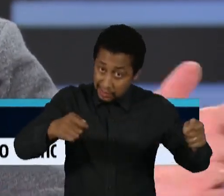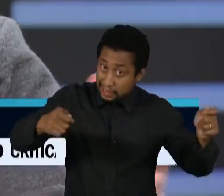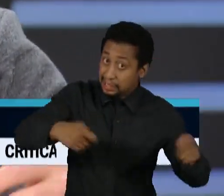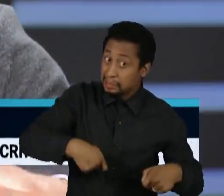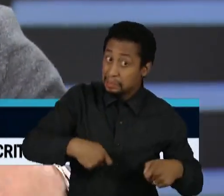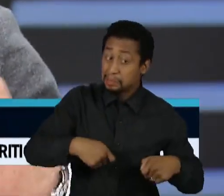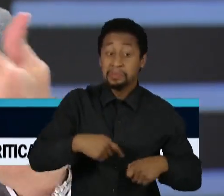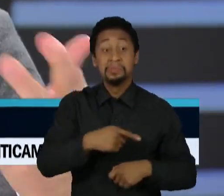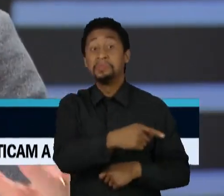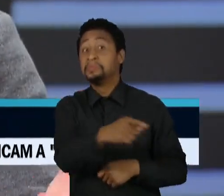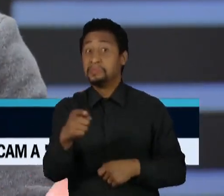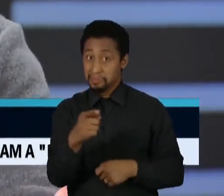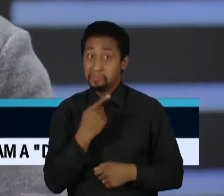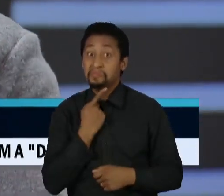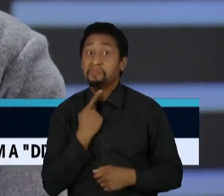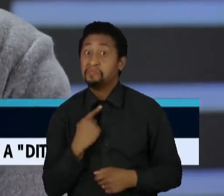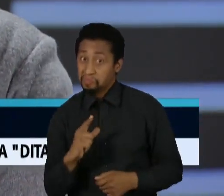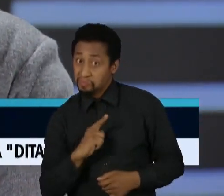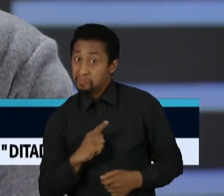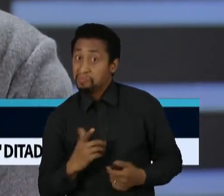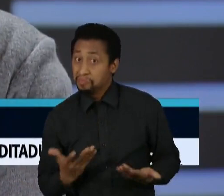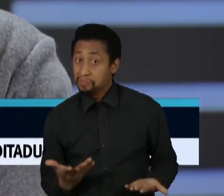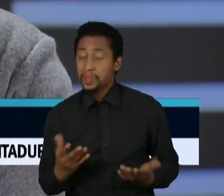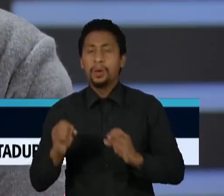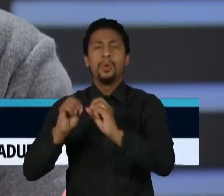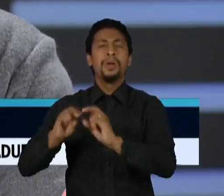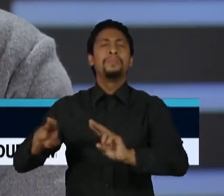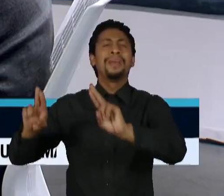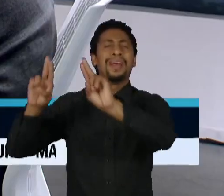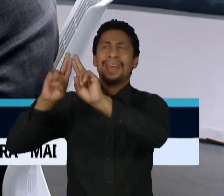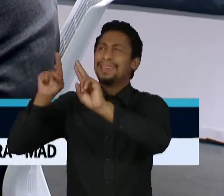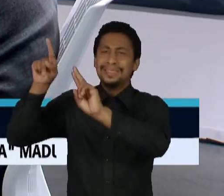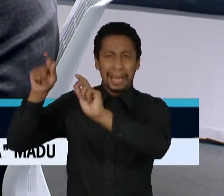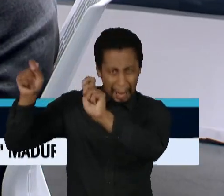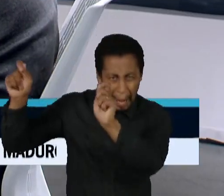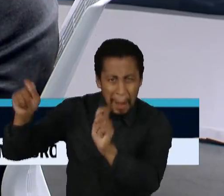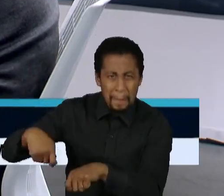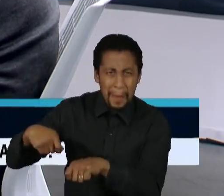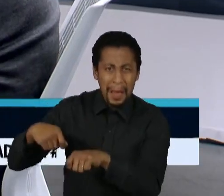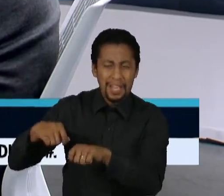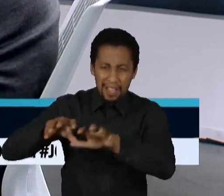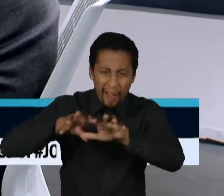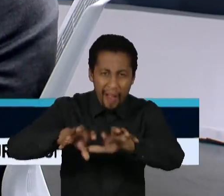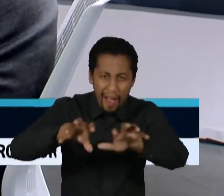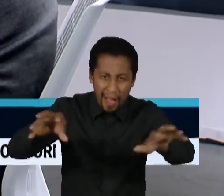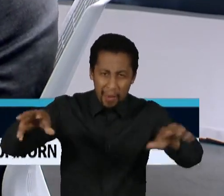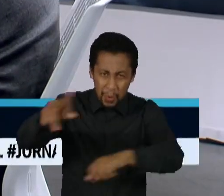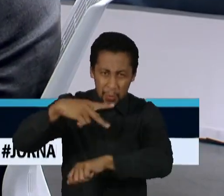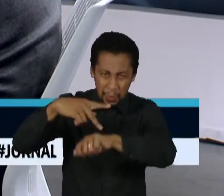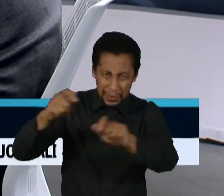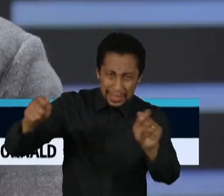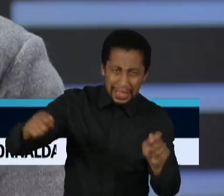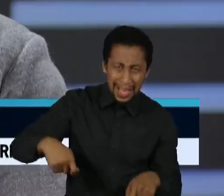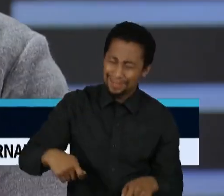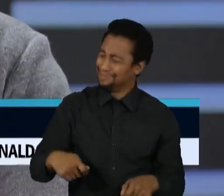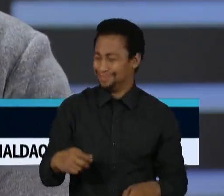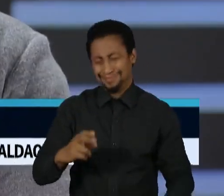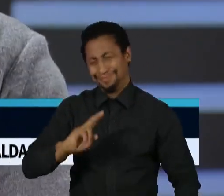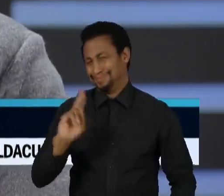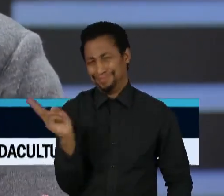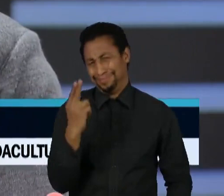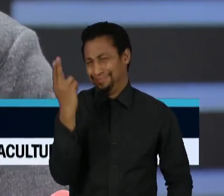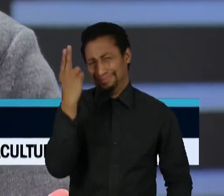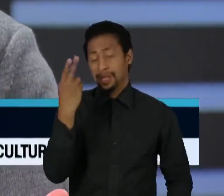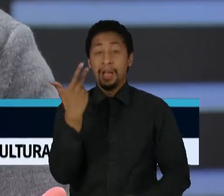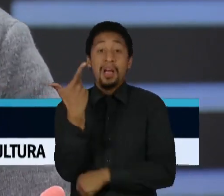essa pandemia Qual é a capacidade de articular que o ms tem capacidade pequena ela não conseguiu levar a vacina para